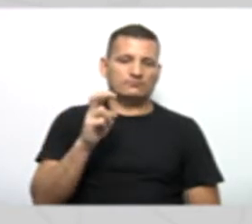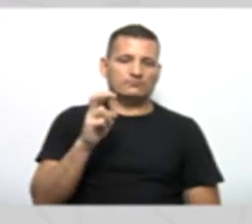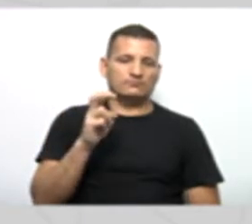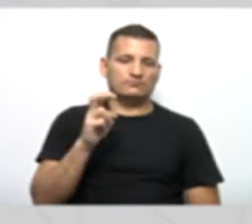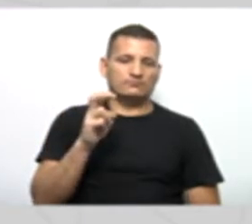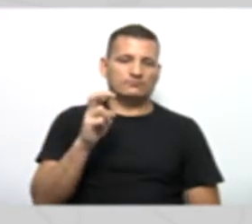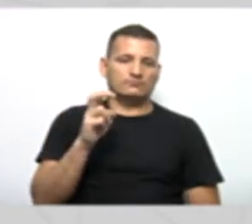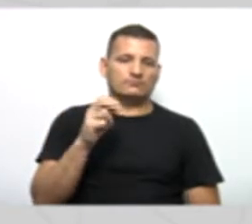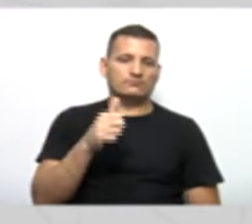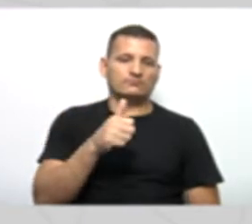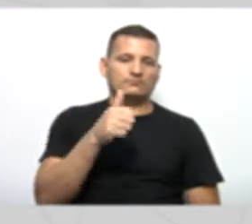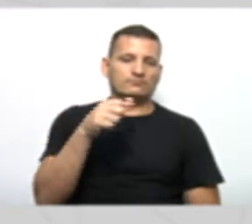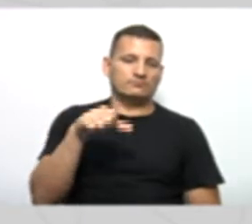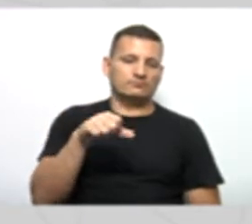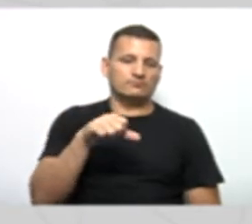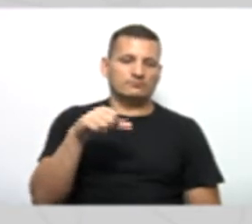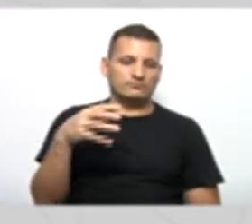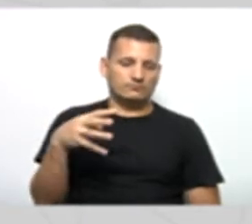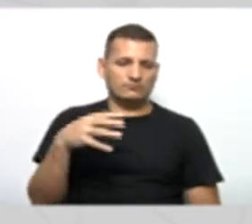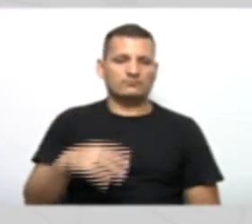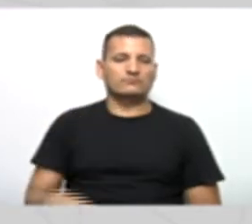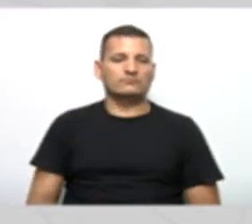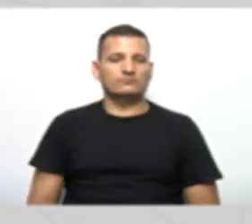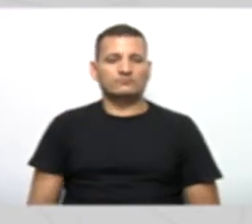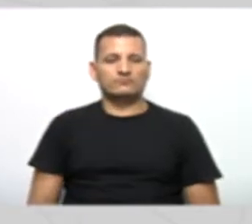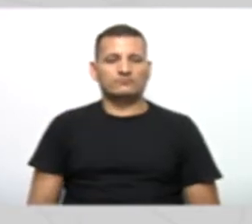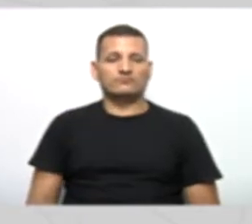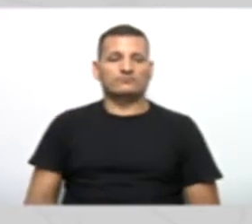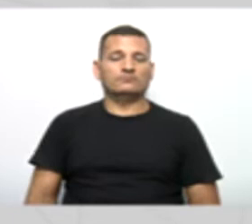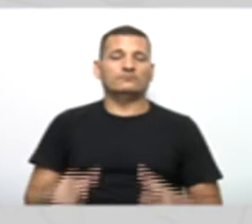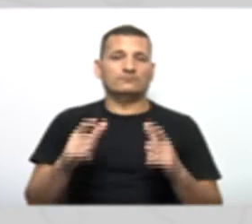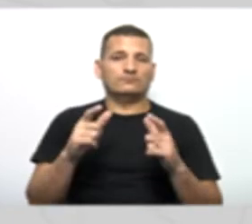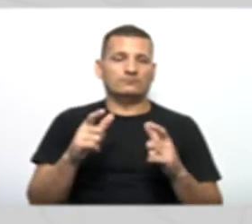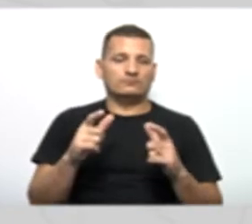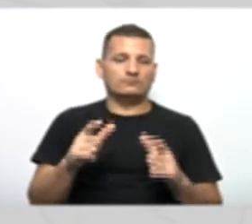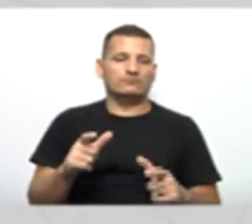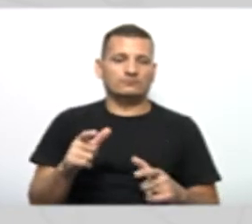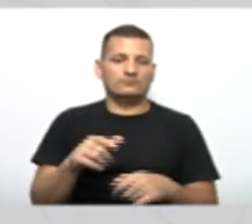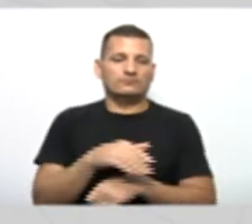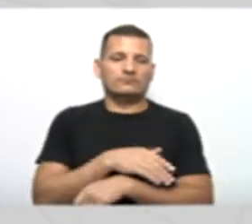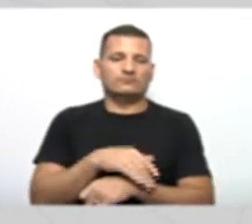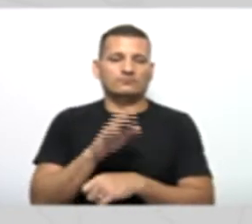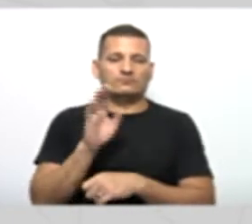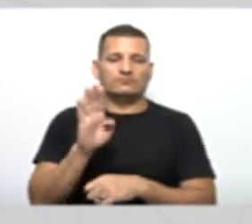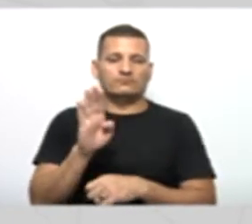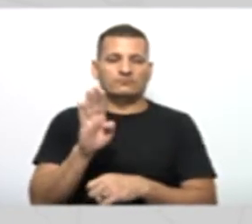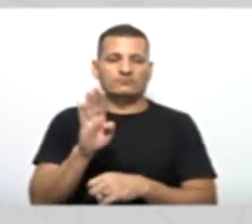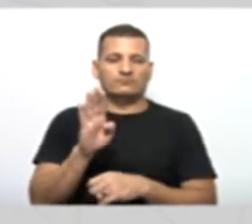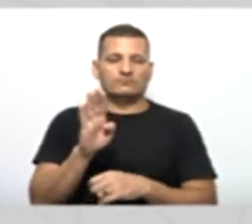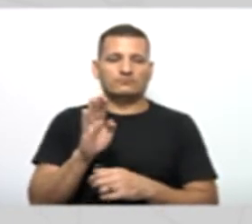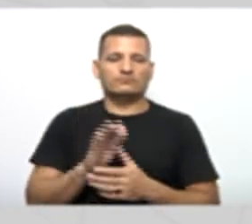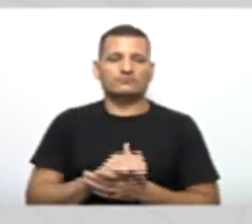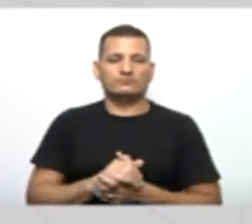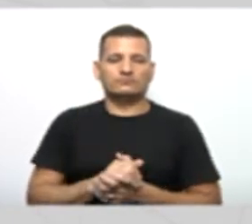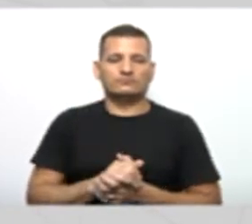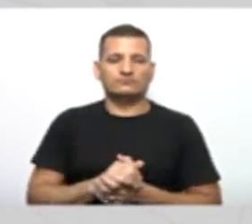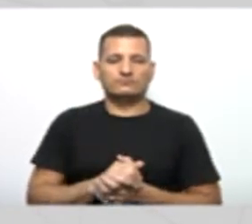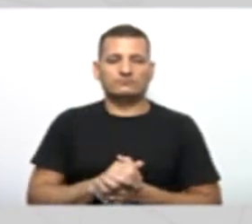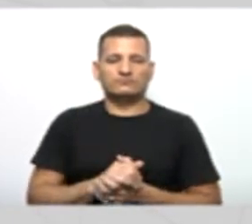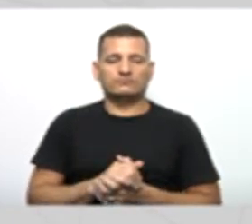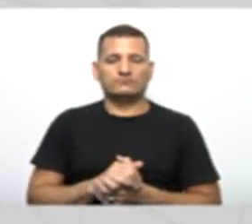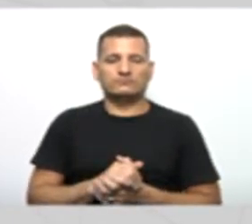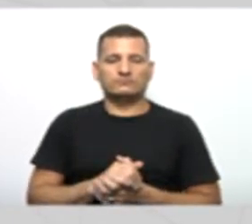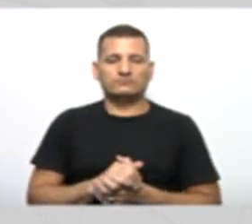Ela mora no logradouro, é Rua B. O número, vejam que está sem aspas, lembrem-se disso sempre,